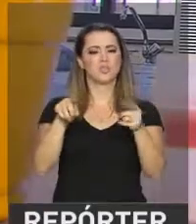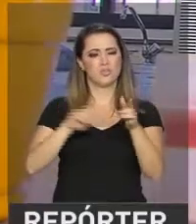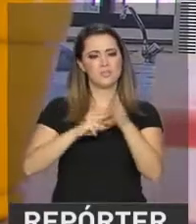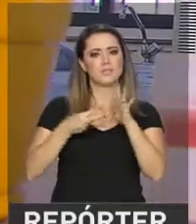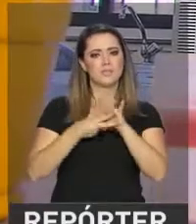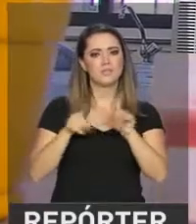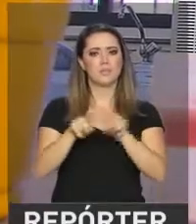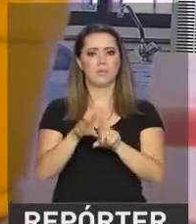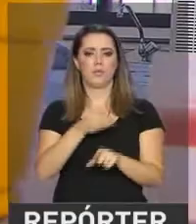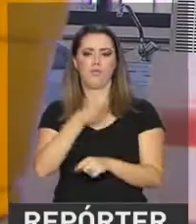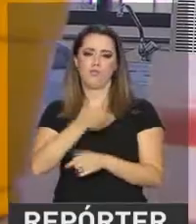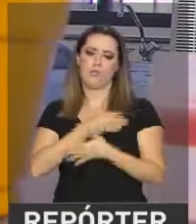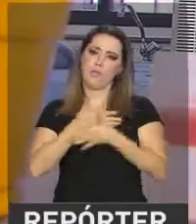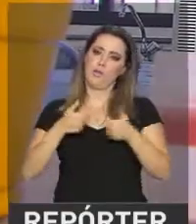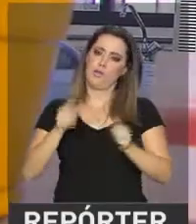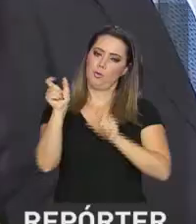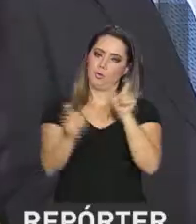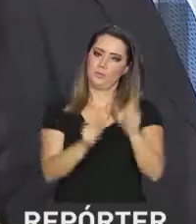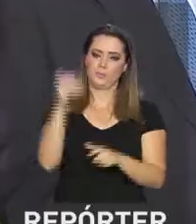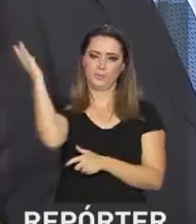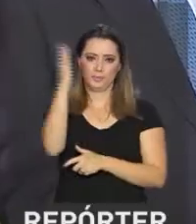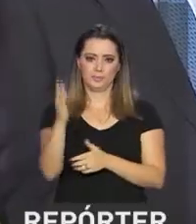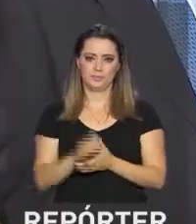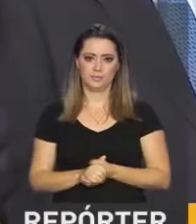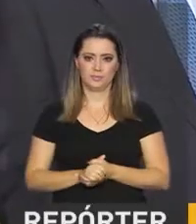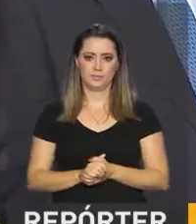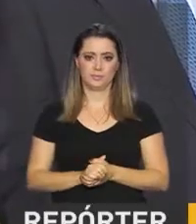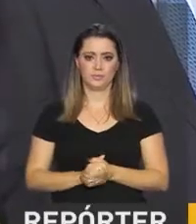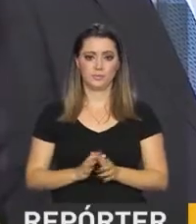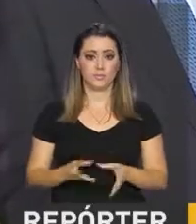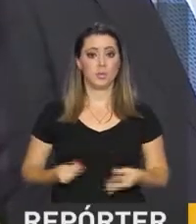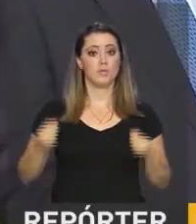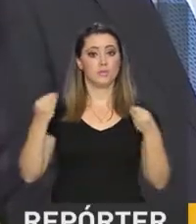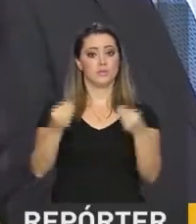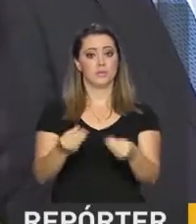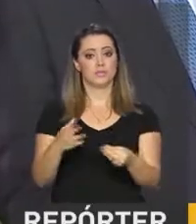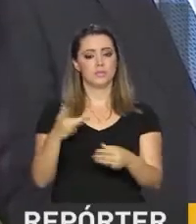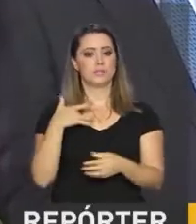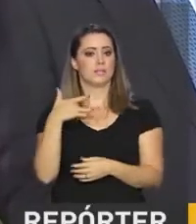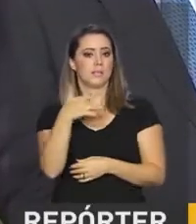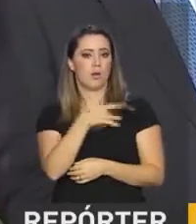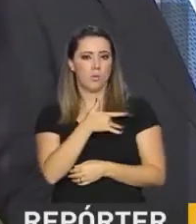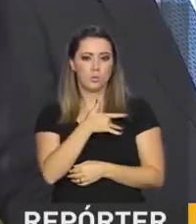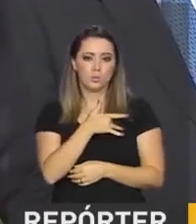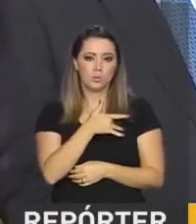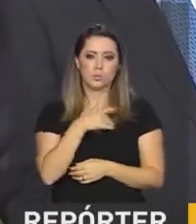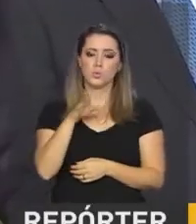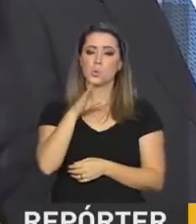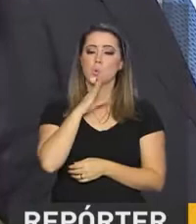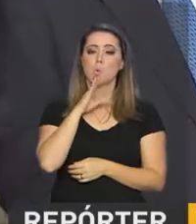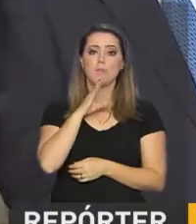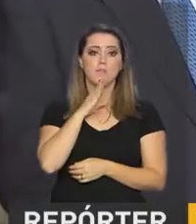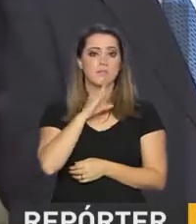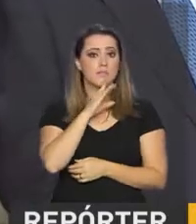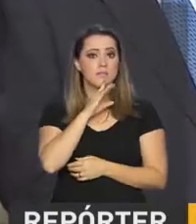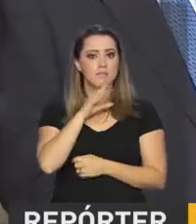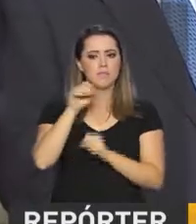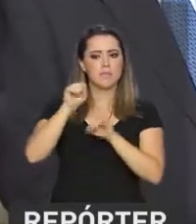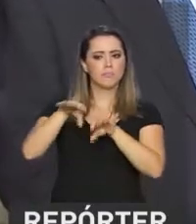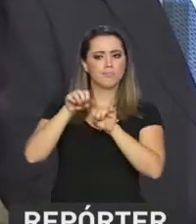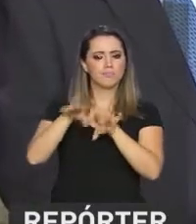vida melhor para os brasileiros essa é a área que vai trazer saúde conhecimento e